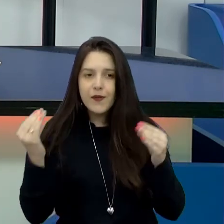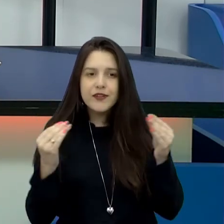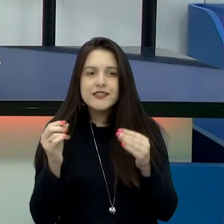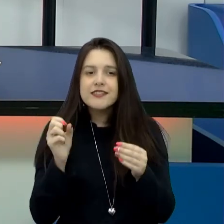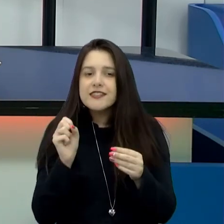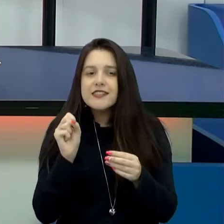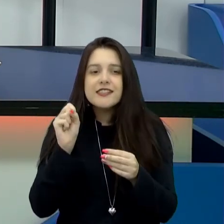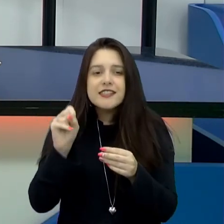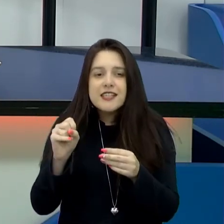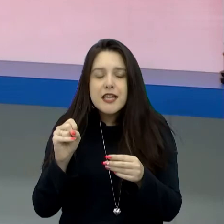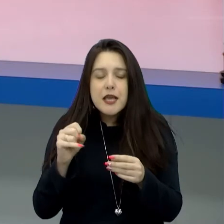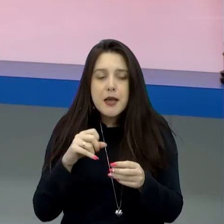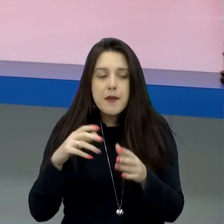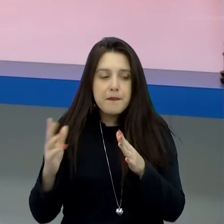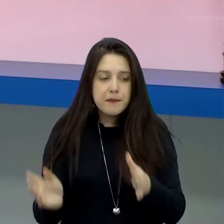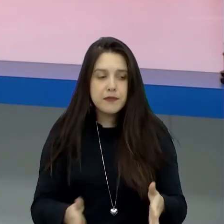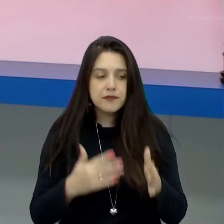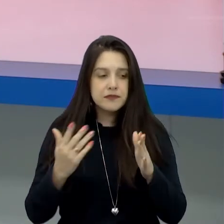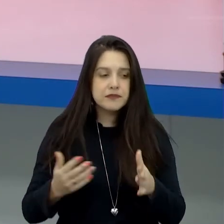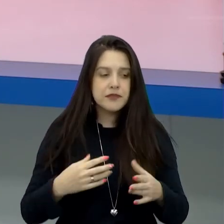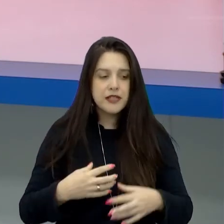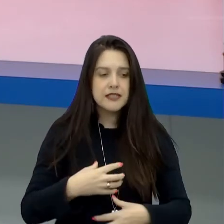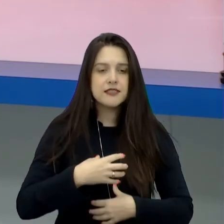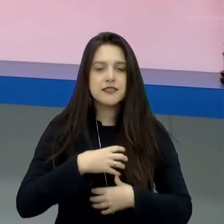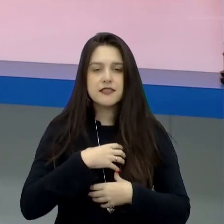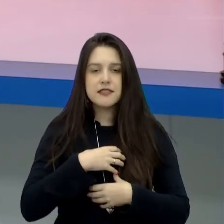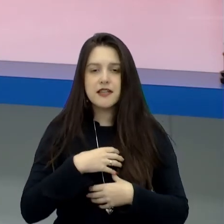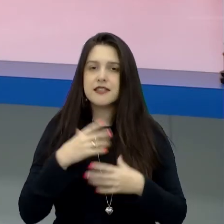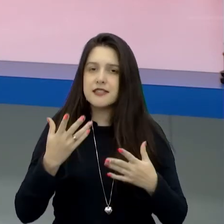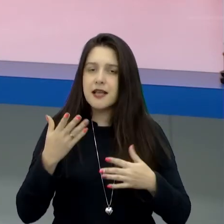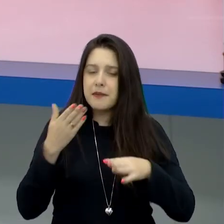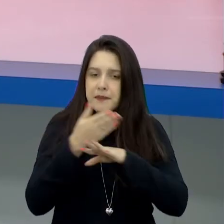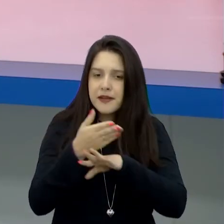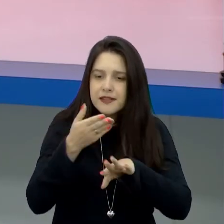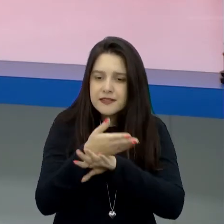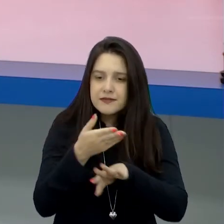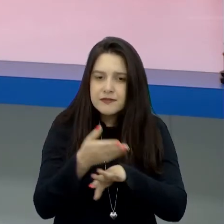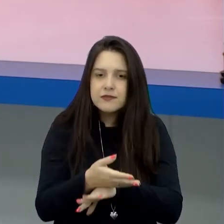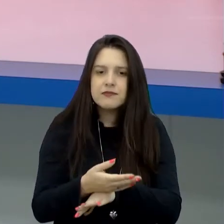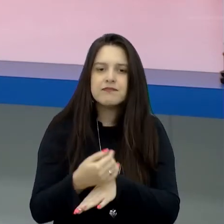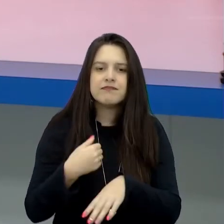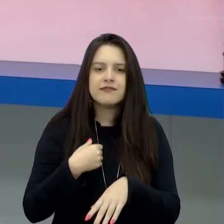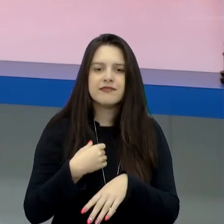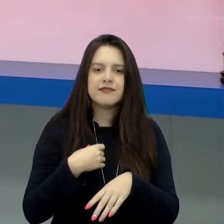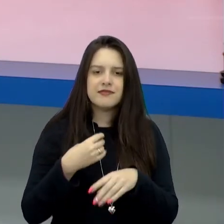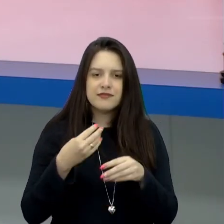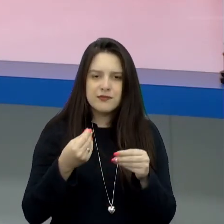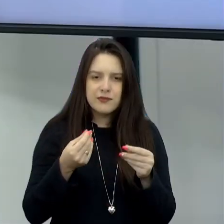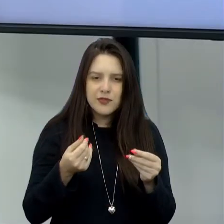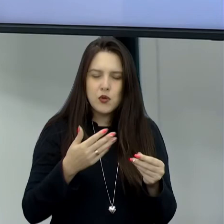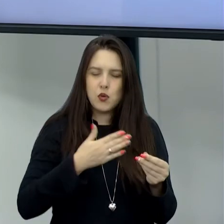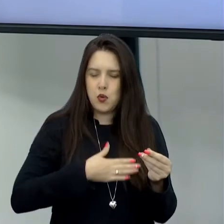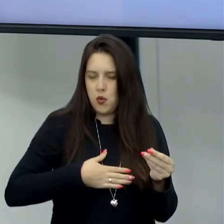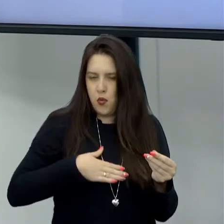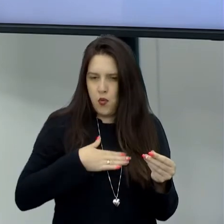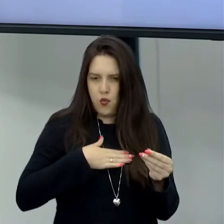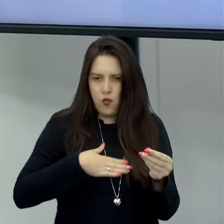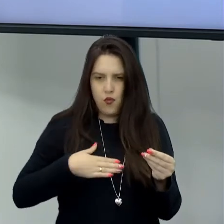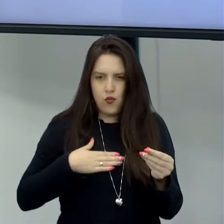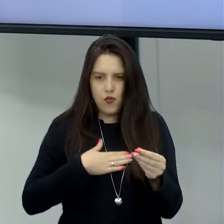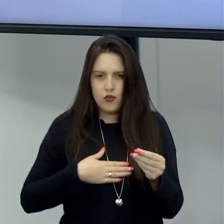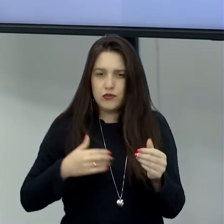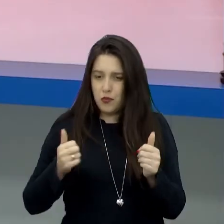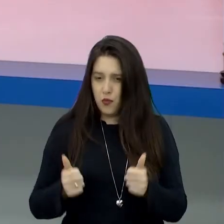assim, por um motivo ou por outro, Mara, naquela sexta-feira ela não tivesse participado, eu ficaria com um certo desgosto. Ah, Osmar, por que, que você não